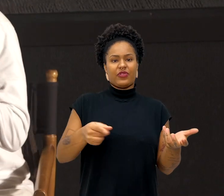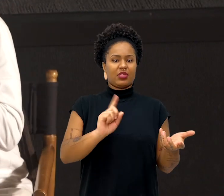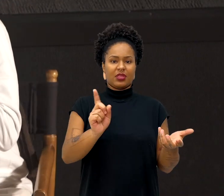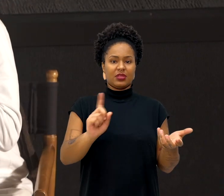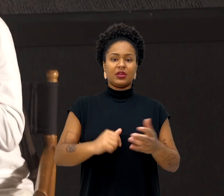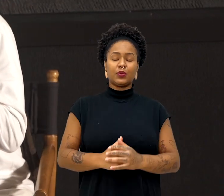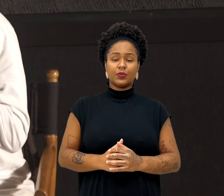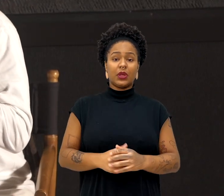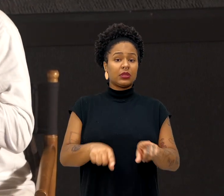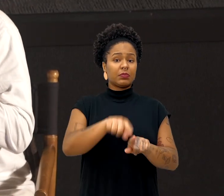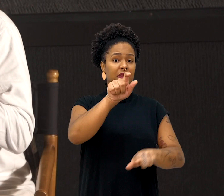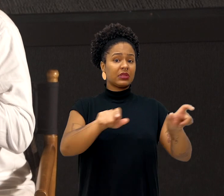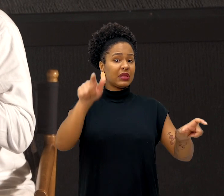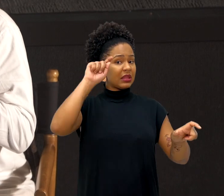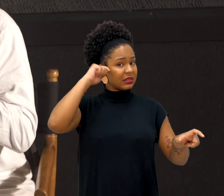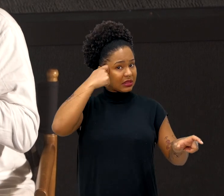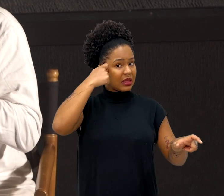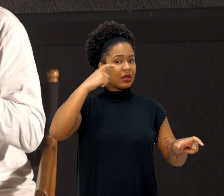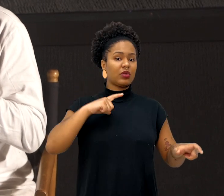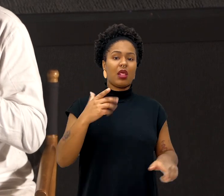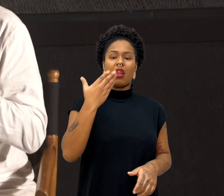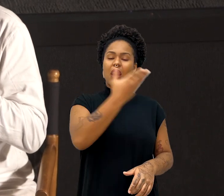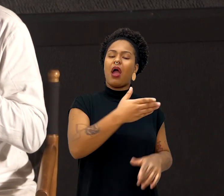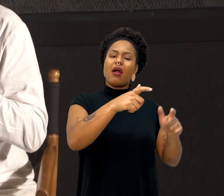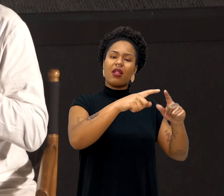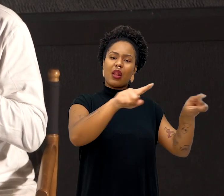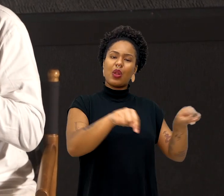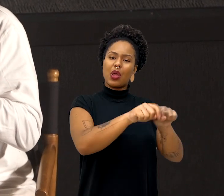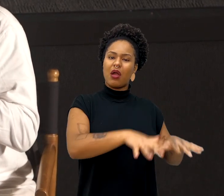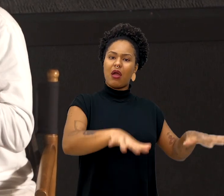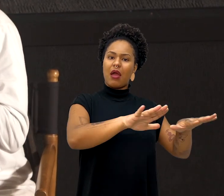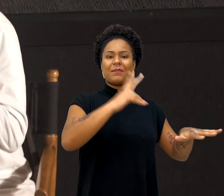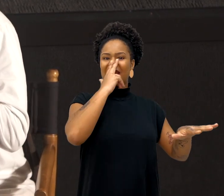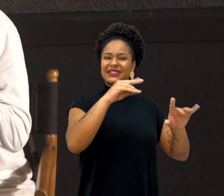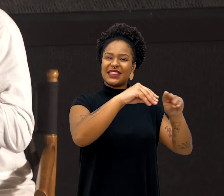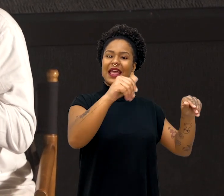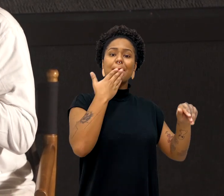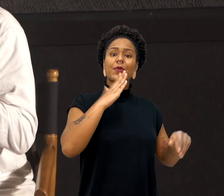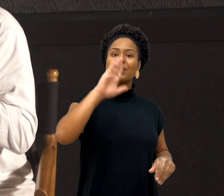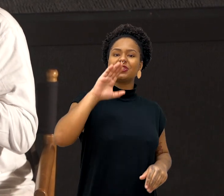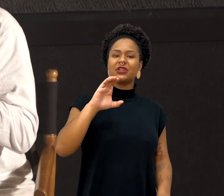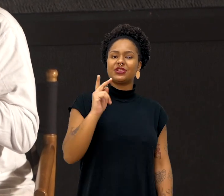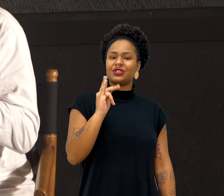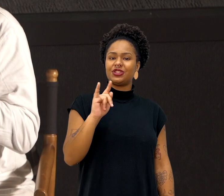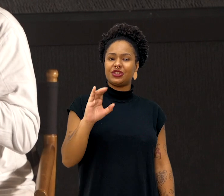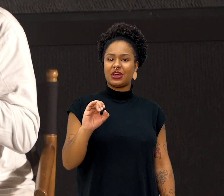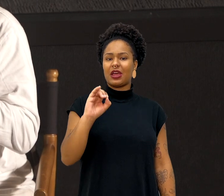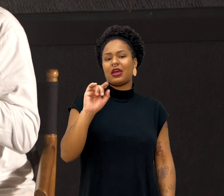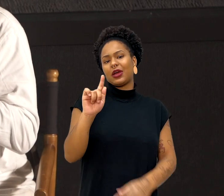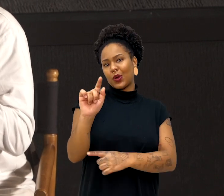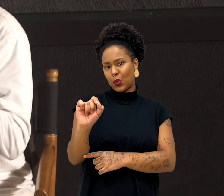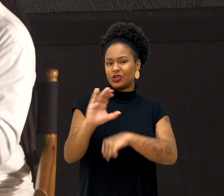Então, as cidades não é produtora de vida. E os negros que foram para a terra prometida